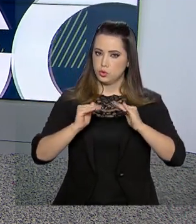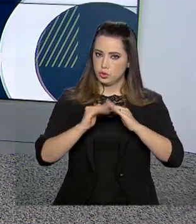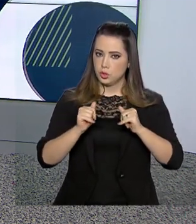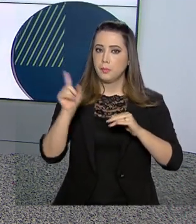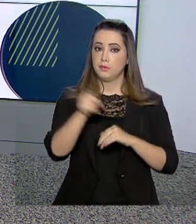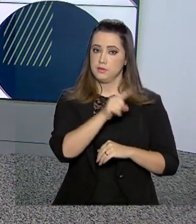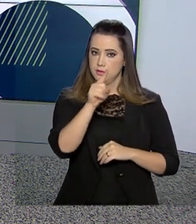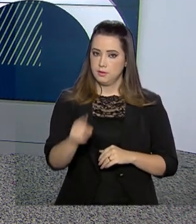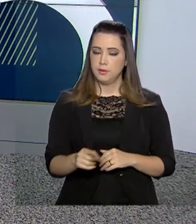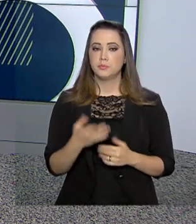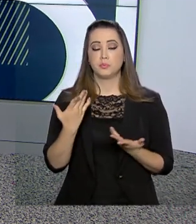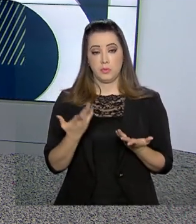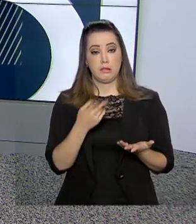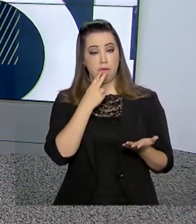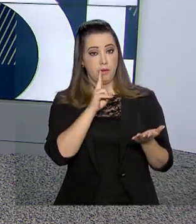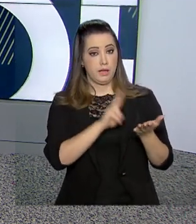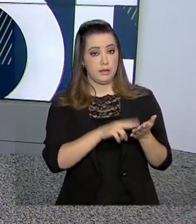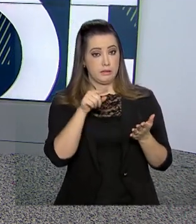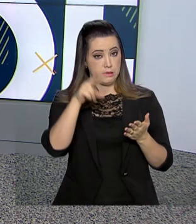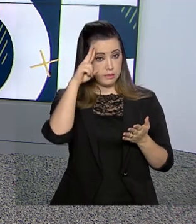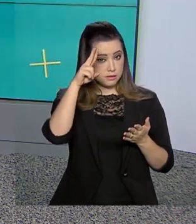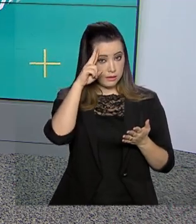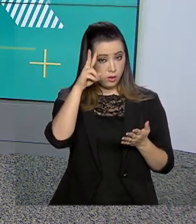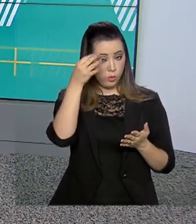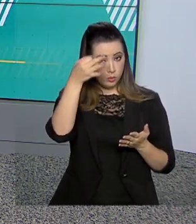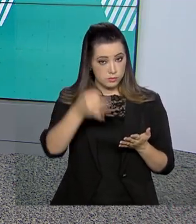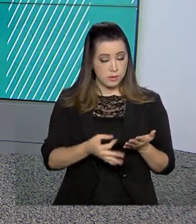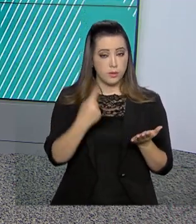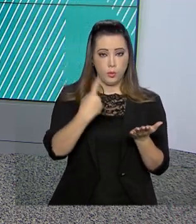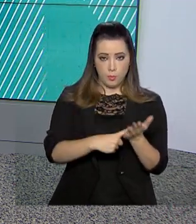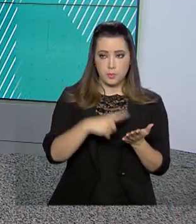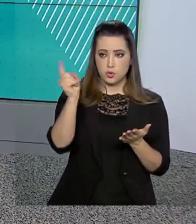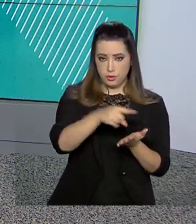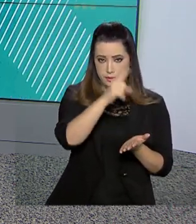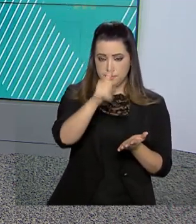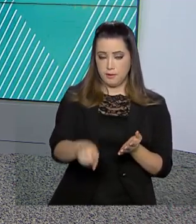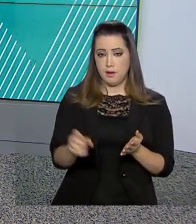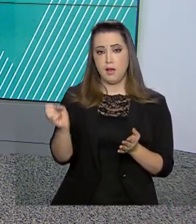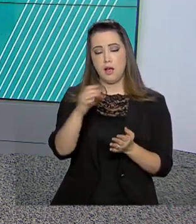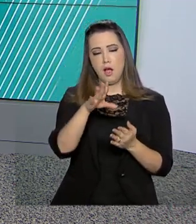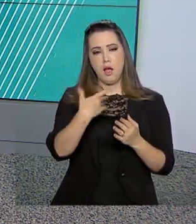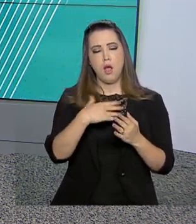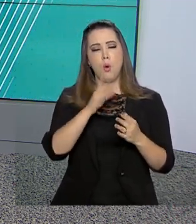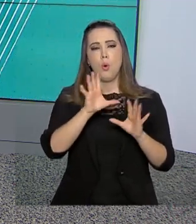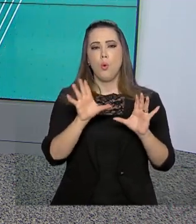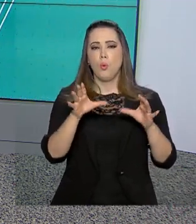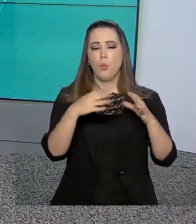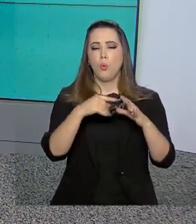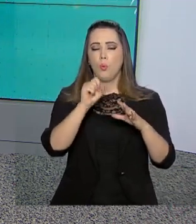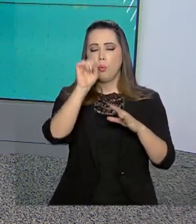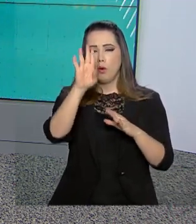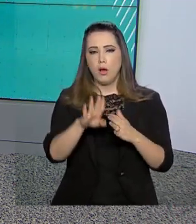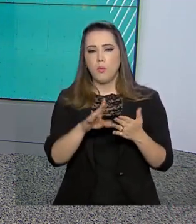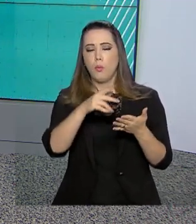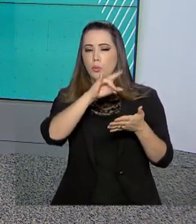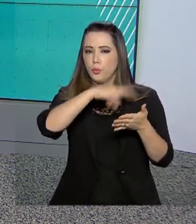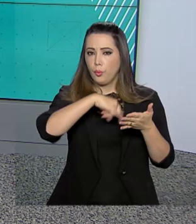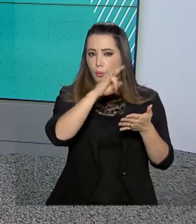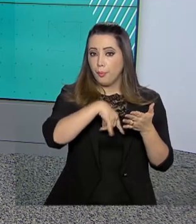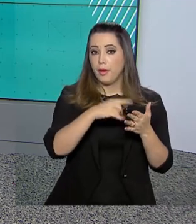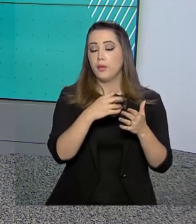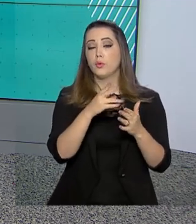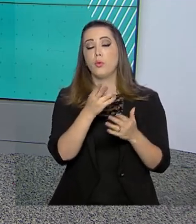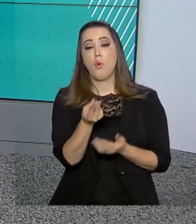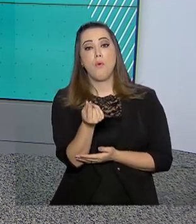confirmando a decisão. Em ofício enviado à Agência Nacional de Transportes Terrestres, responsável pela tabela, o Ministro da